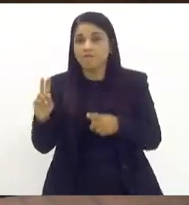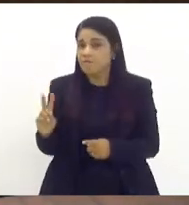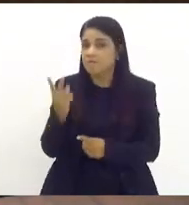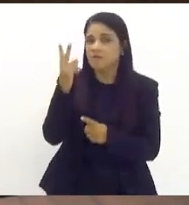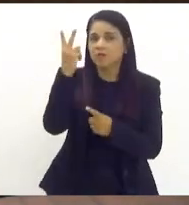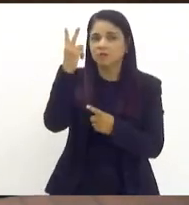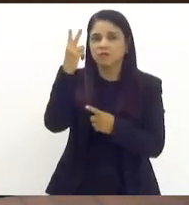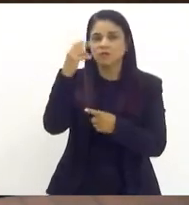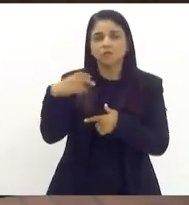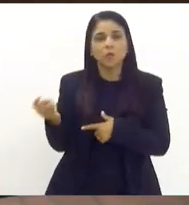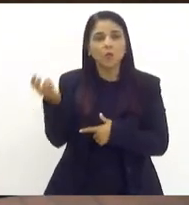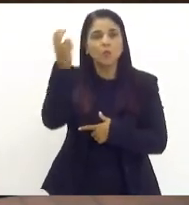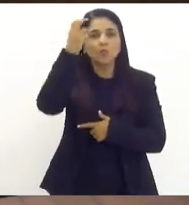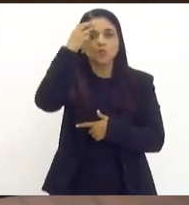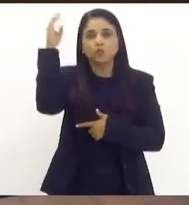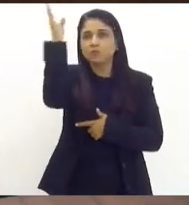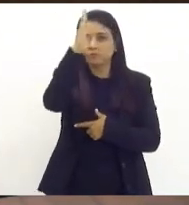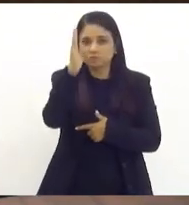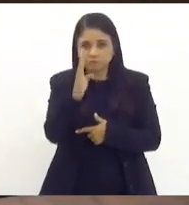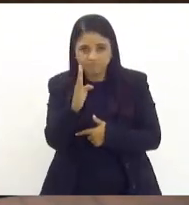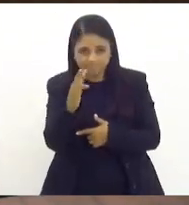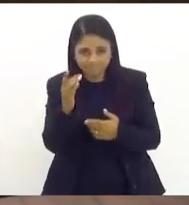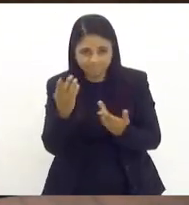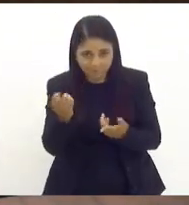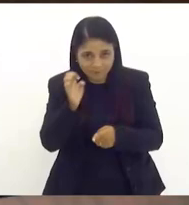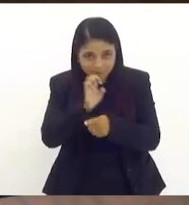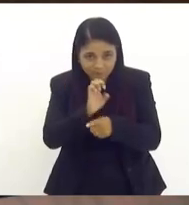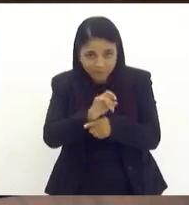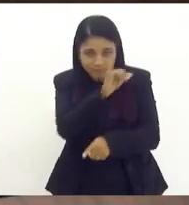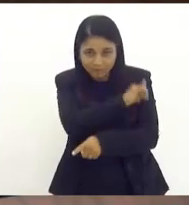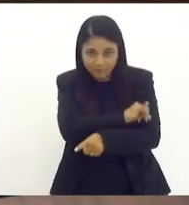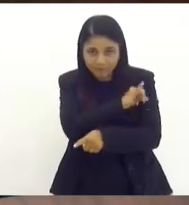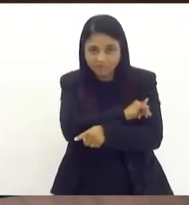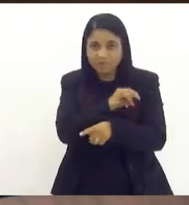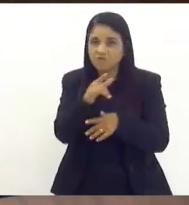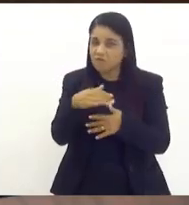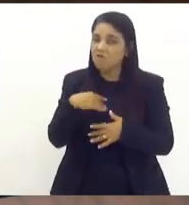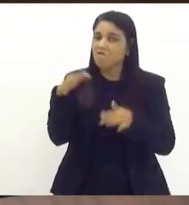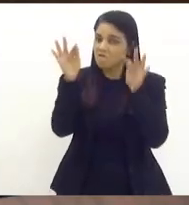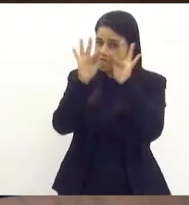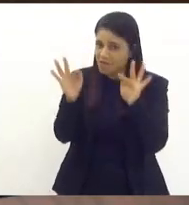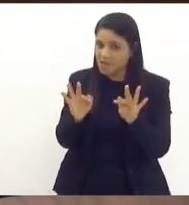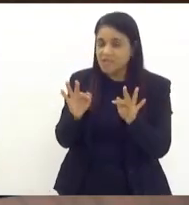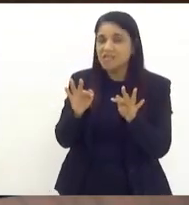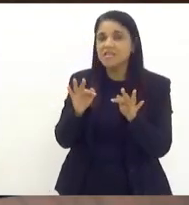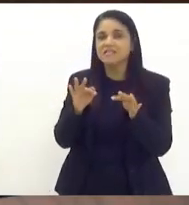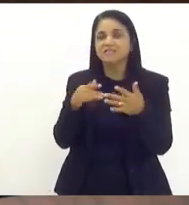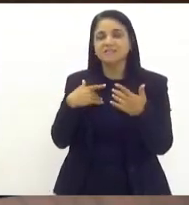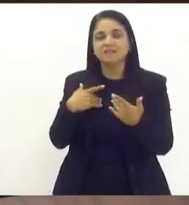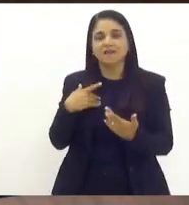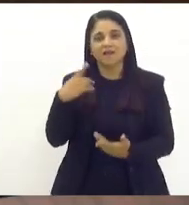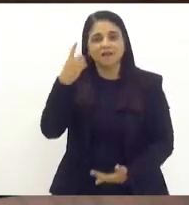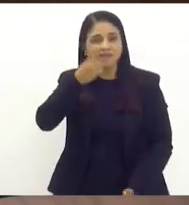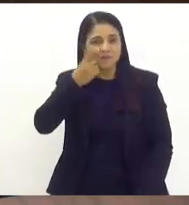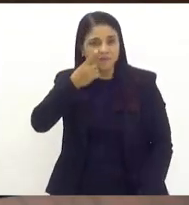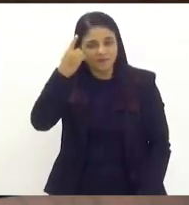valorização da cultura nacional e nesse sentido foi muito feliz a intervenção da deputada Dani Balbi porque ela nos traz